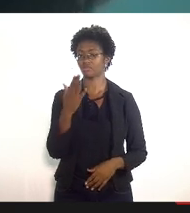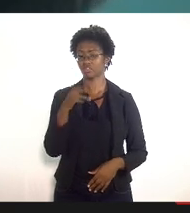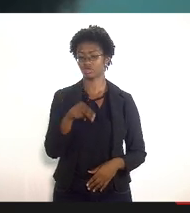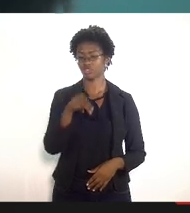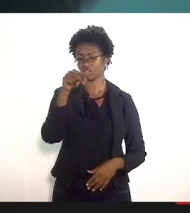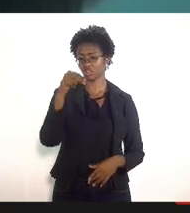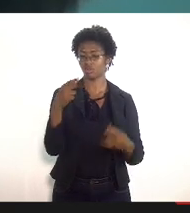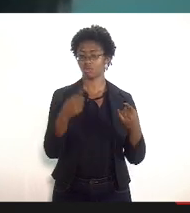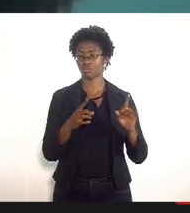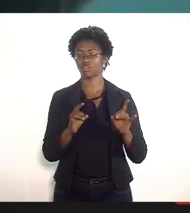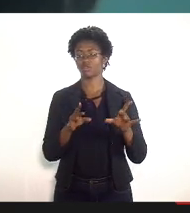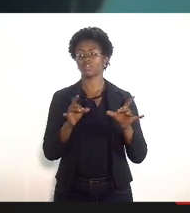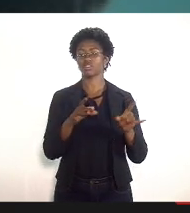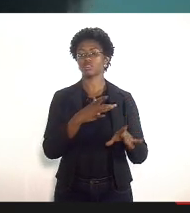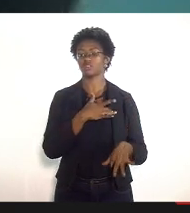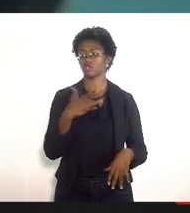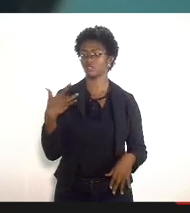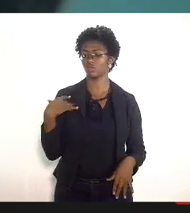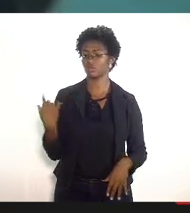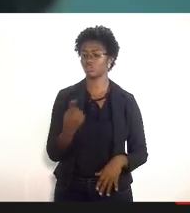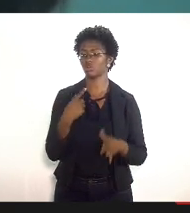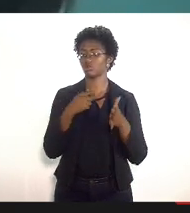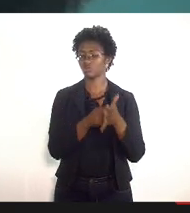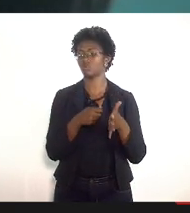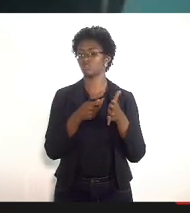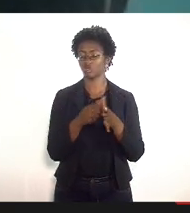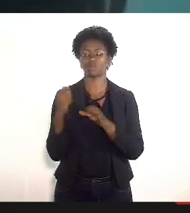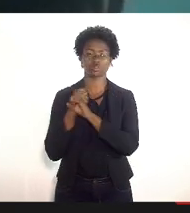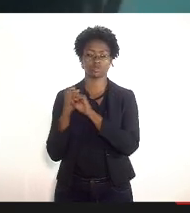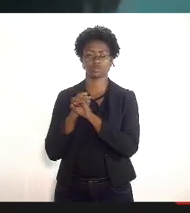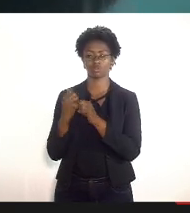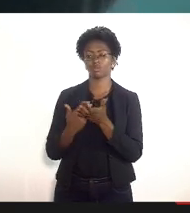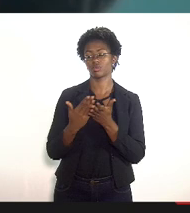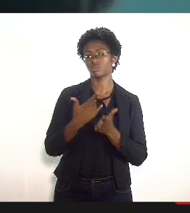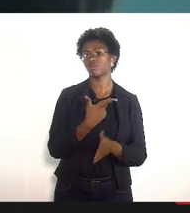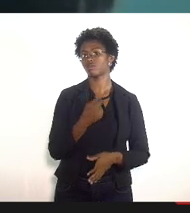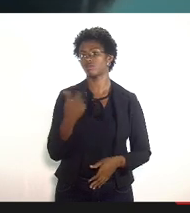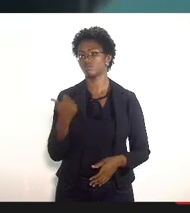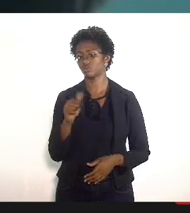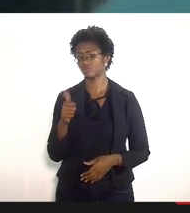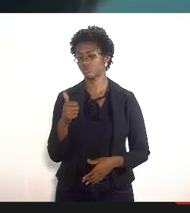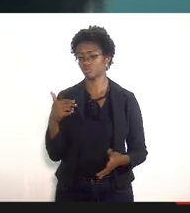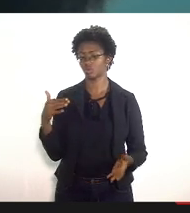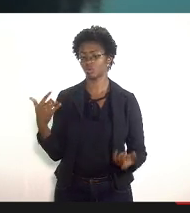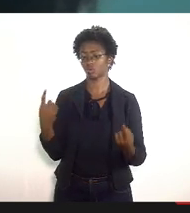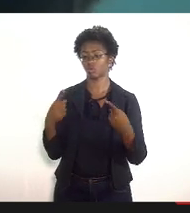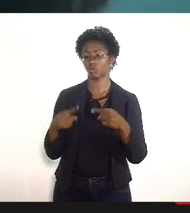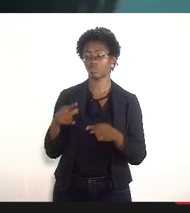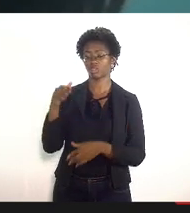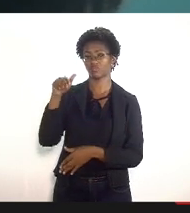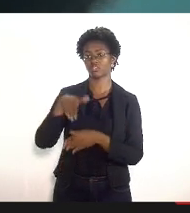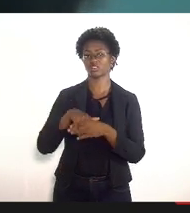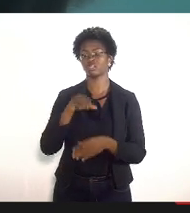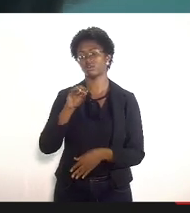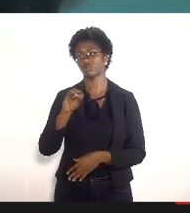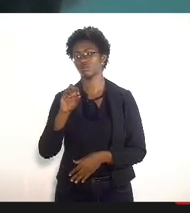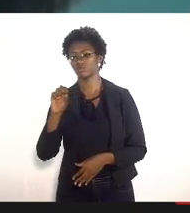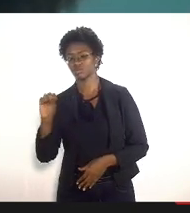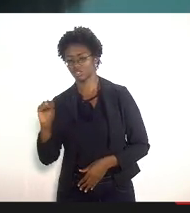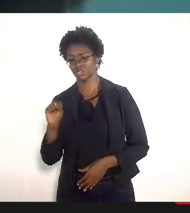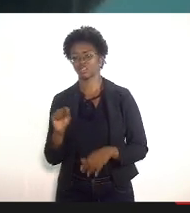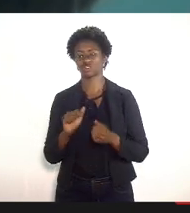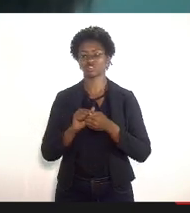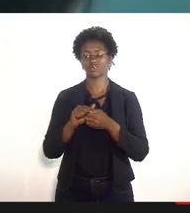Saúde estão, né, quer dizer, nessa luta há muito tempo, desde 2011, contra a votação das OS, aí, junto com